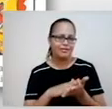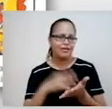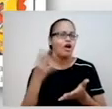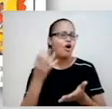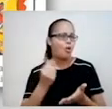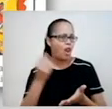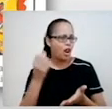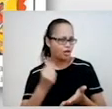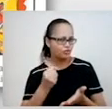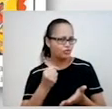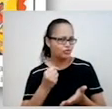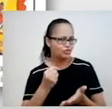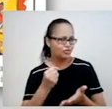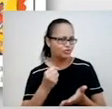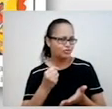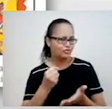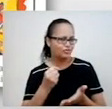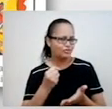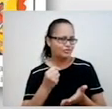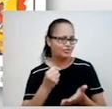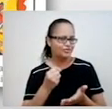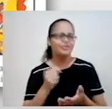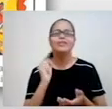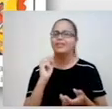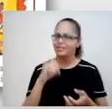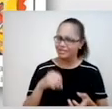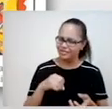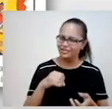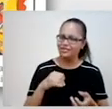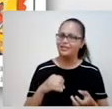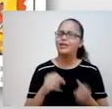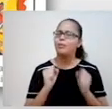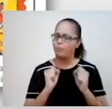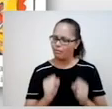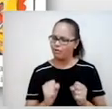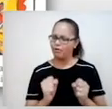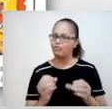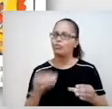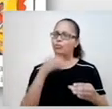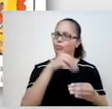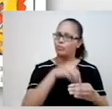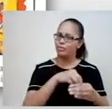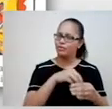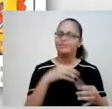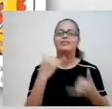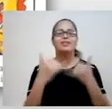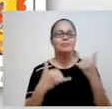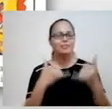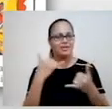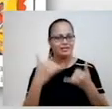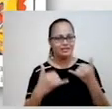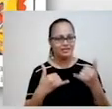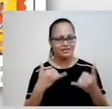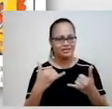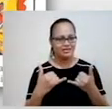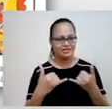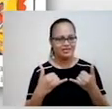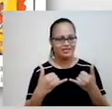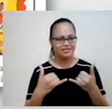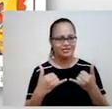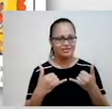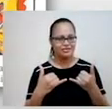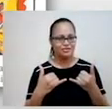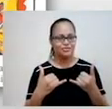aí? Popô, né? Claro, popô, popô, né? Então ela aqui tá brincando novamente com aquela tirinha em